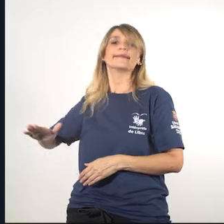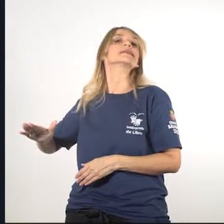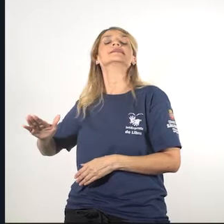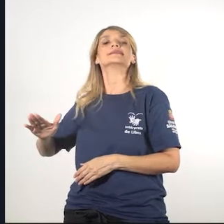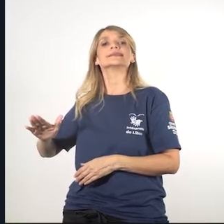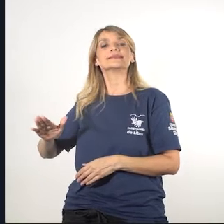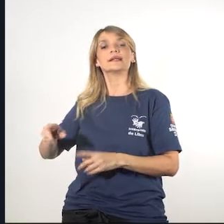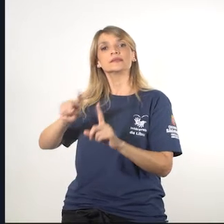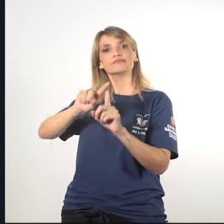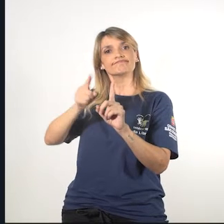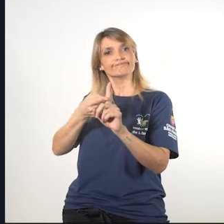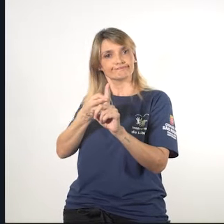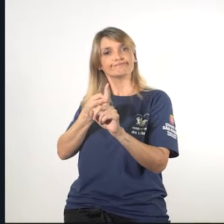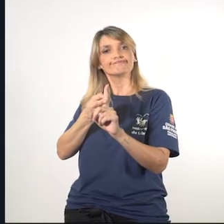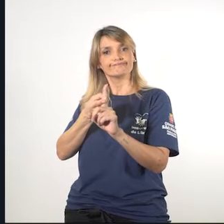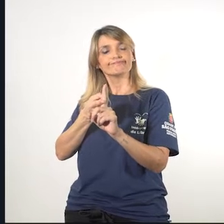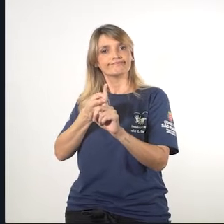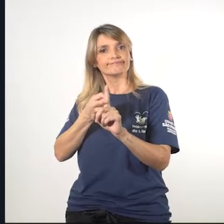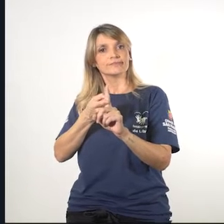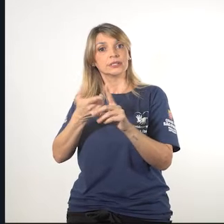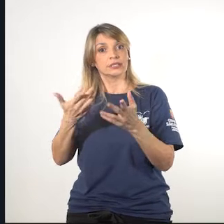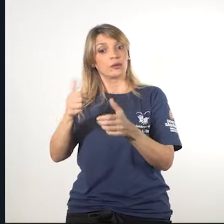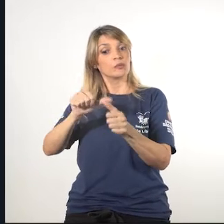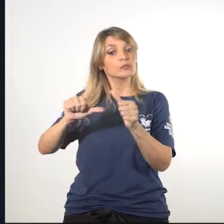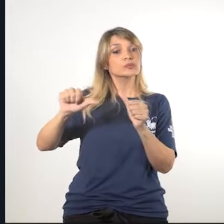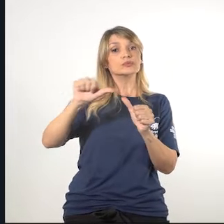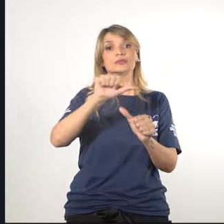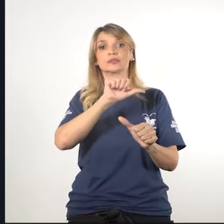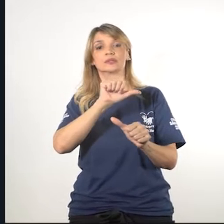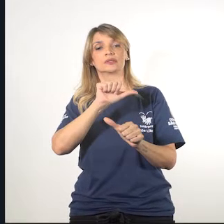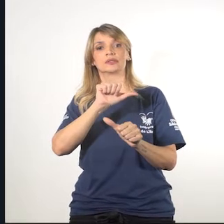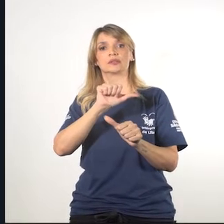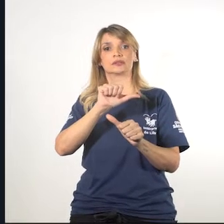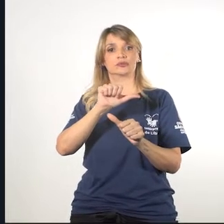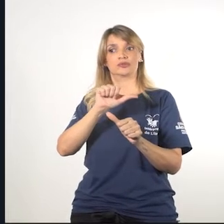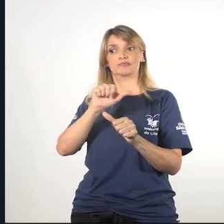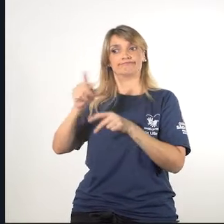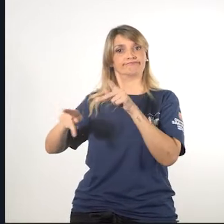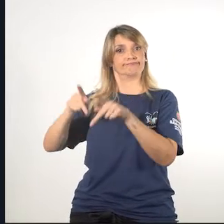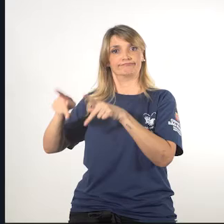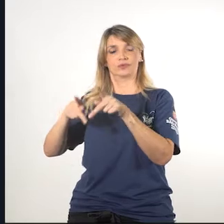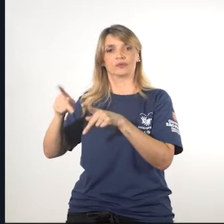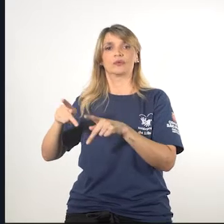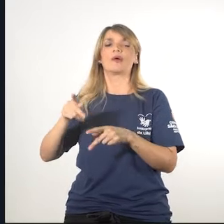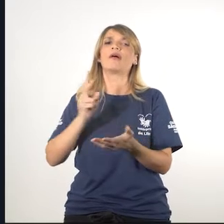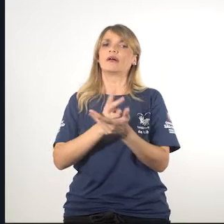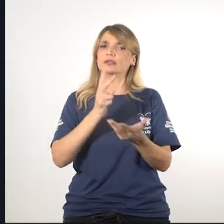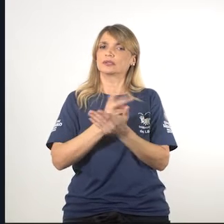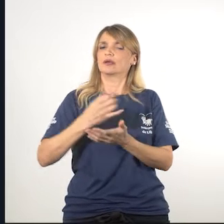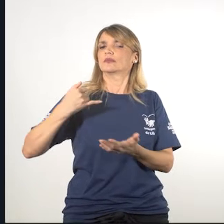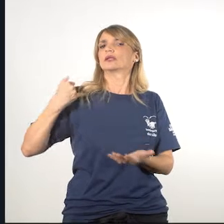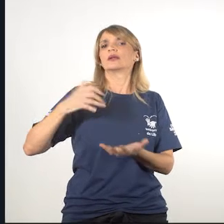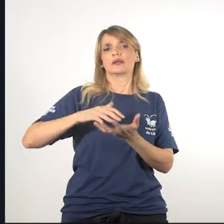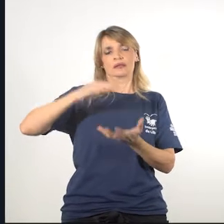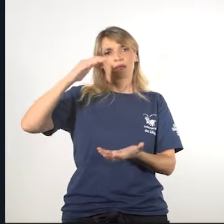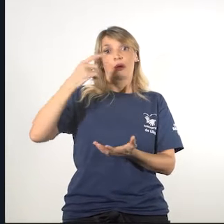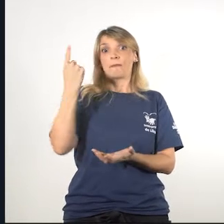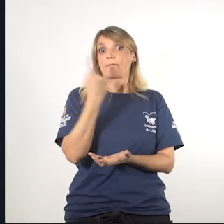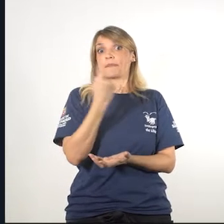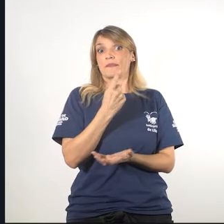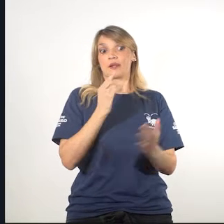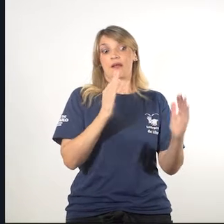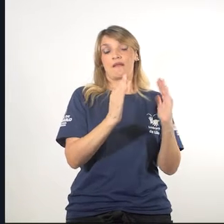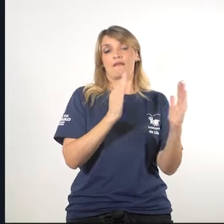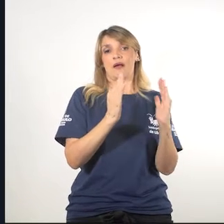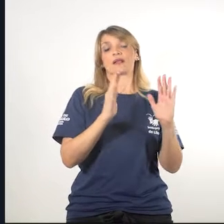as gestantes. É uma mudança de público, sempre os idosos entram também nesta primeira fase de